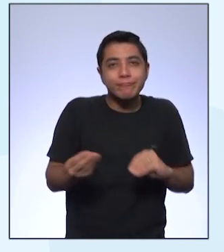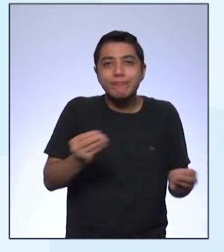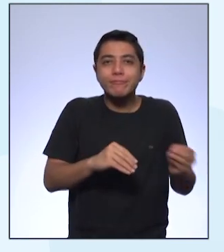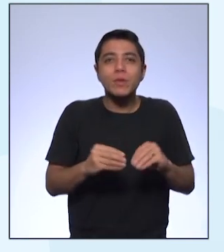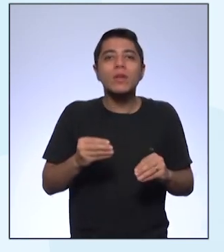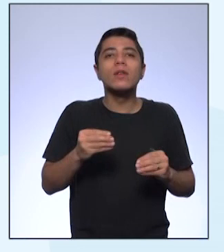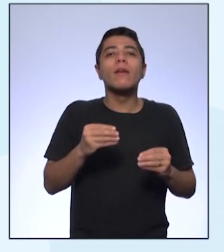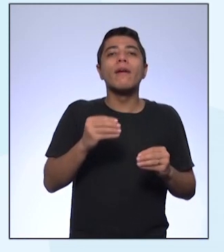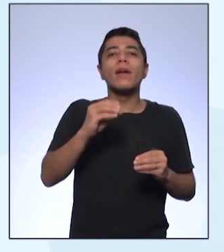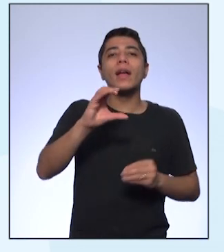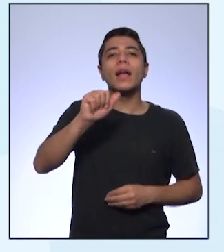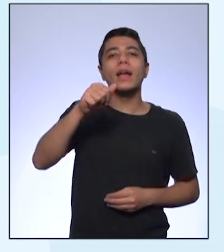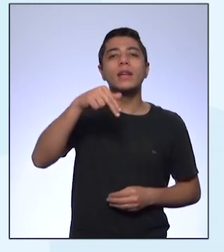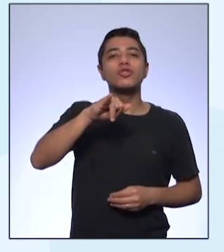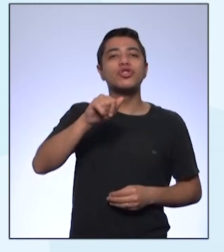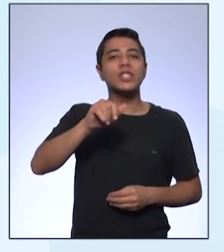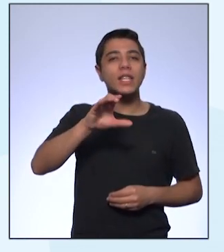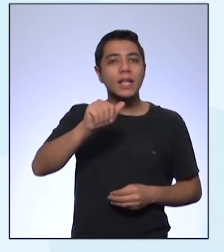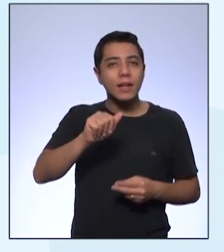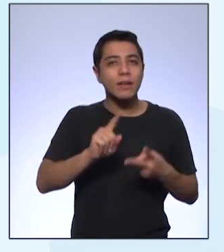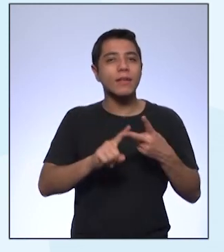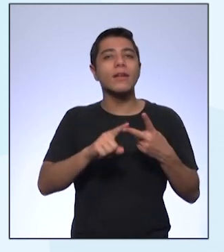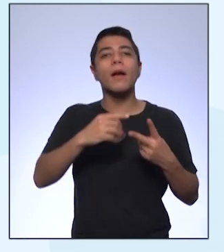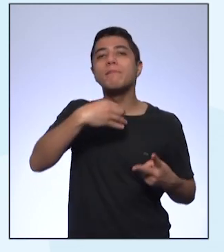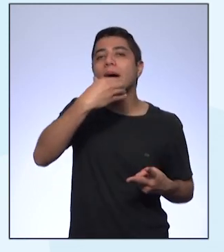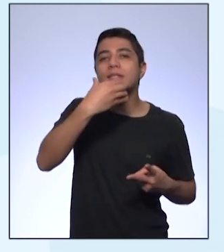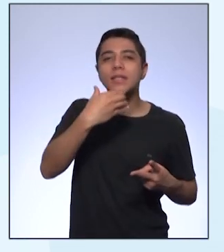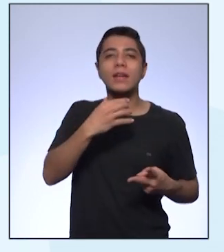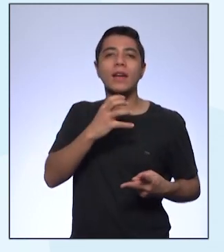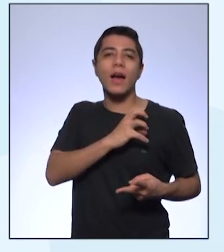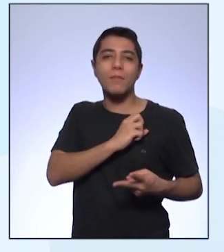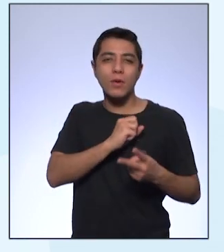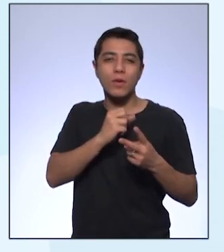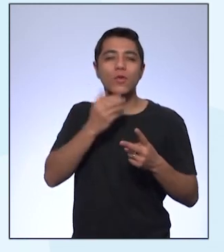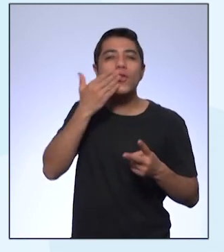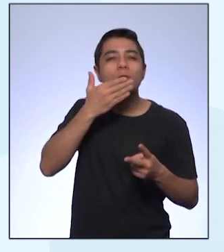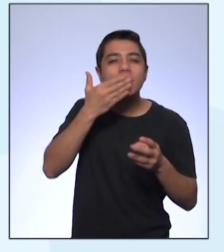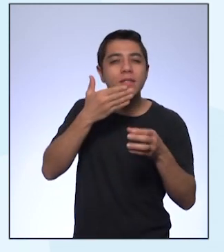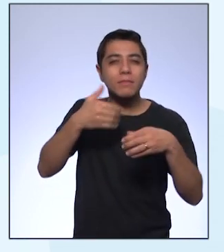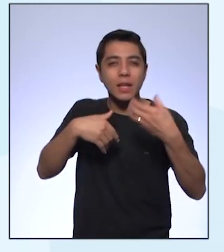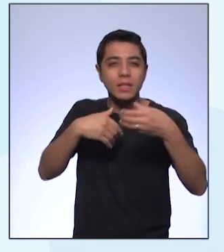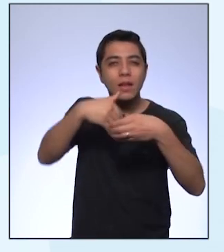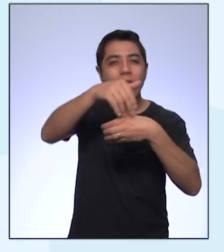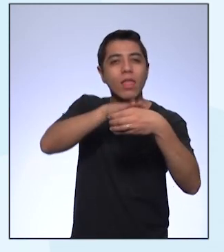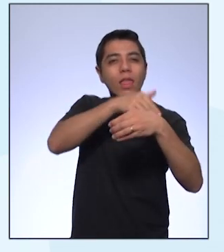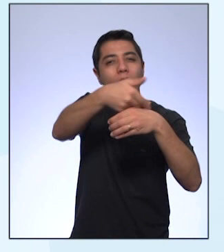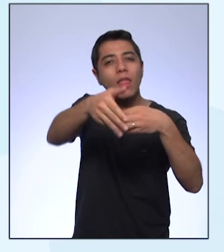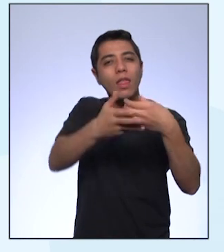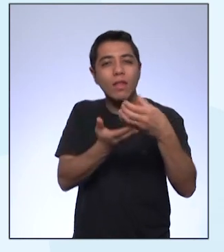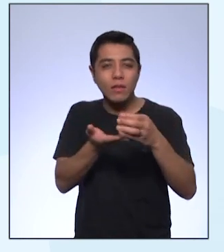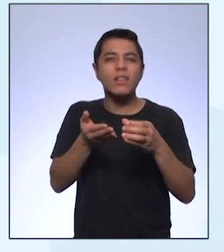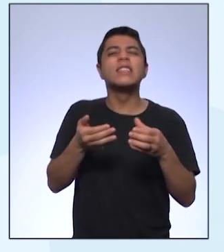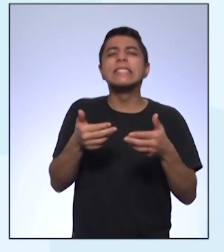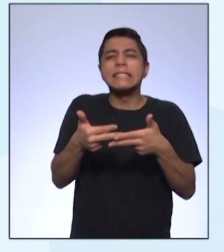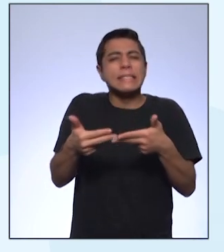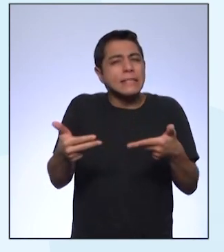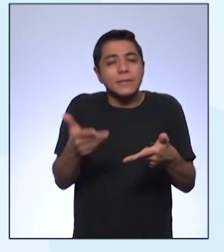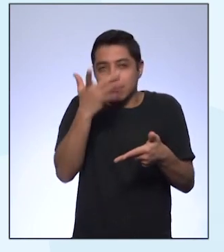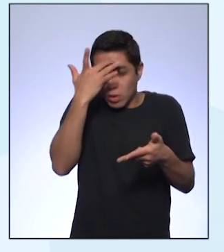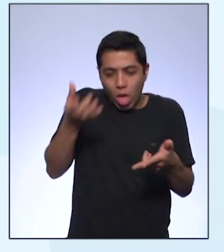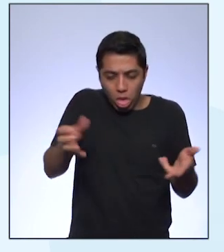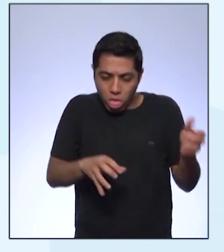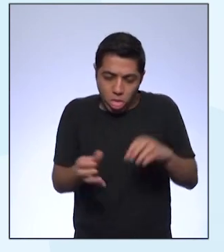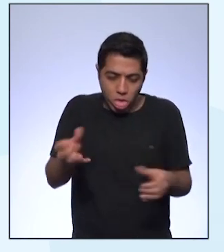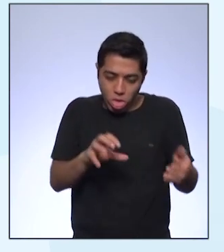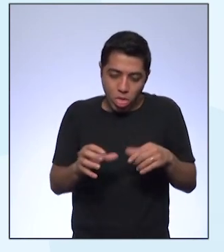produtos, para que a pessoa faça a festa, no caso aí, com as pessoas que moram na sua casa e assim por diante. Uma vendedora cobra na